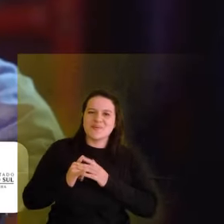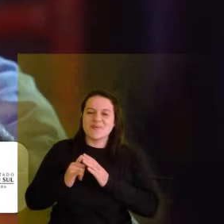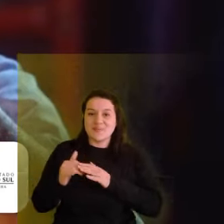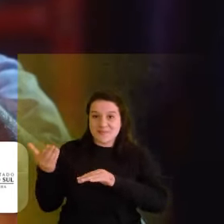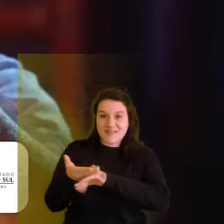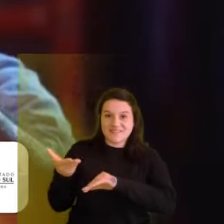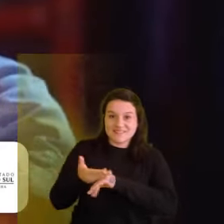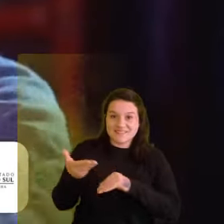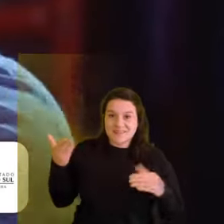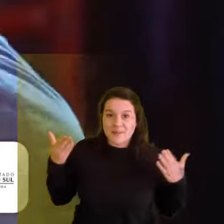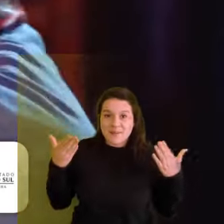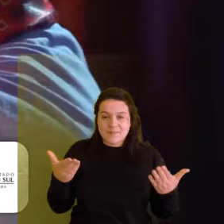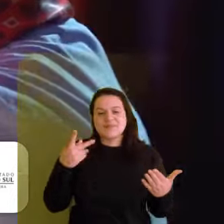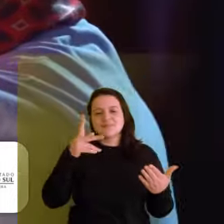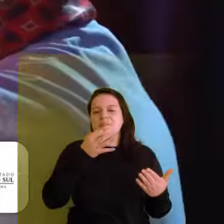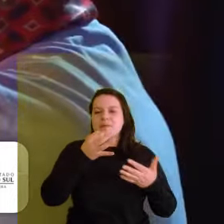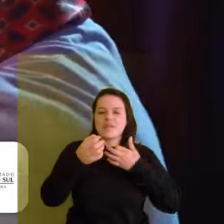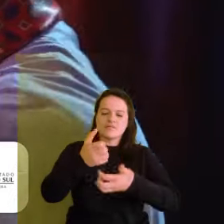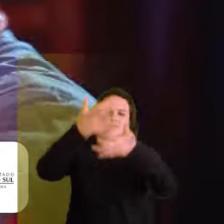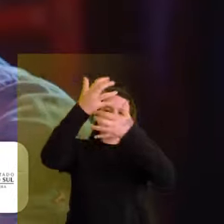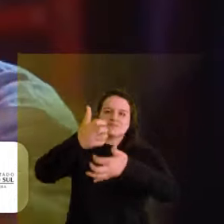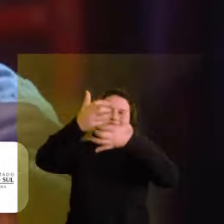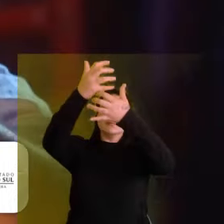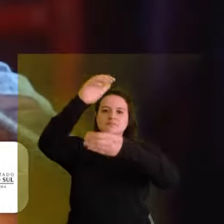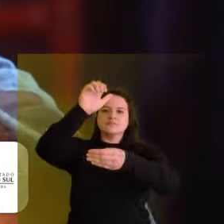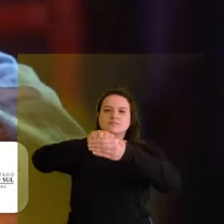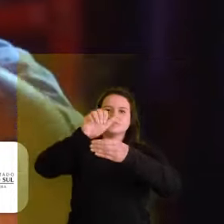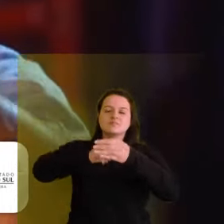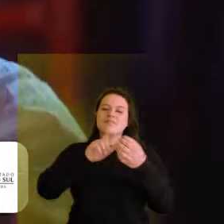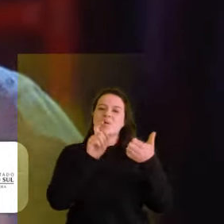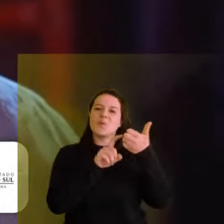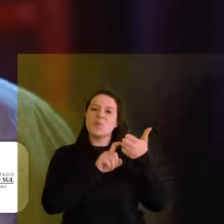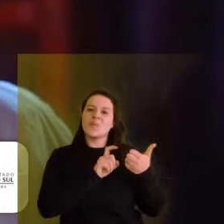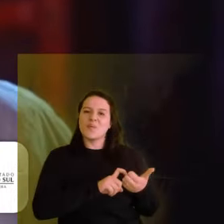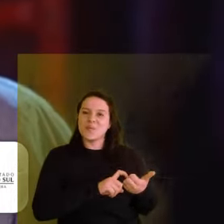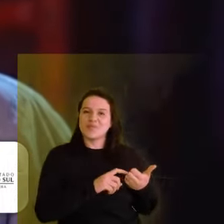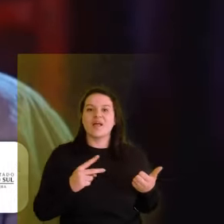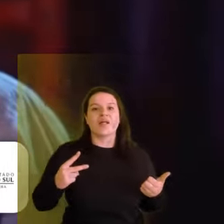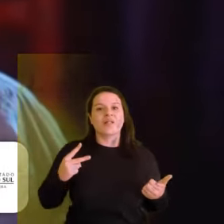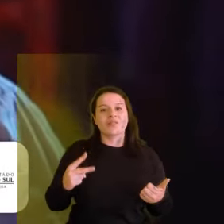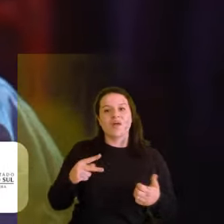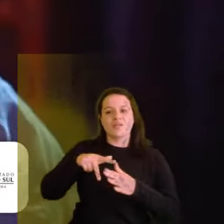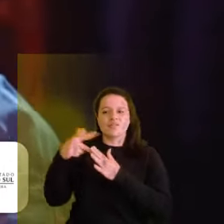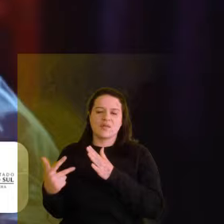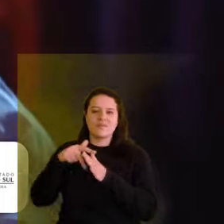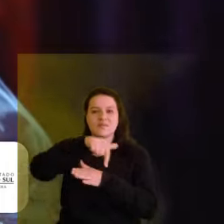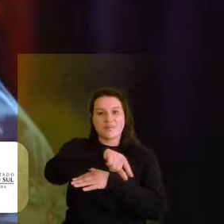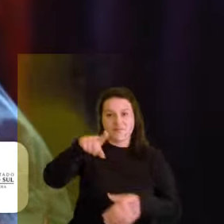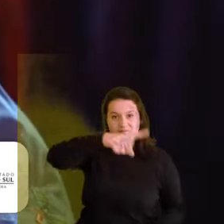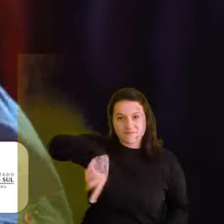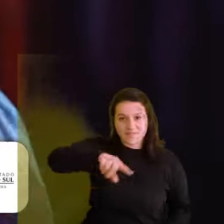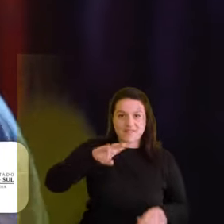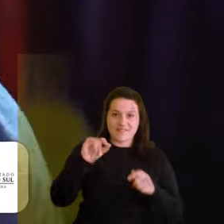opinião, vote, curta essa música Dois Tombos, que é vocês que vão fazer ela se tornar